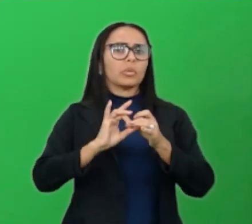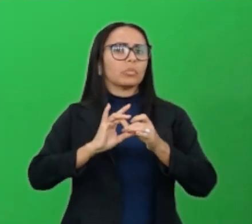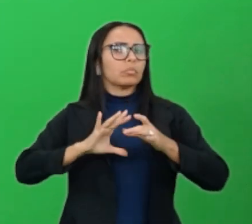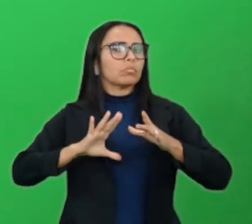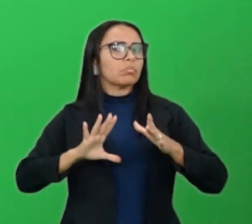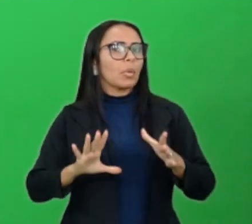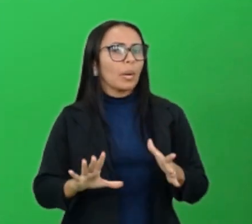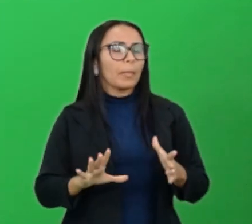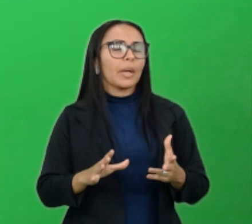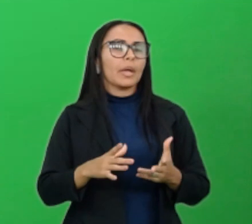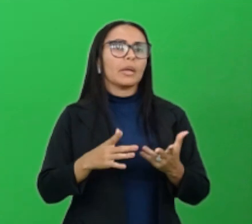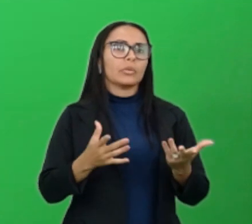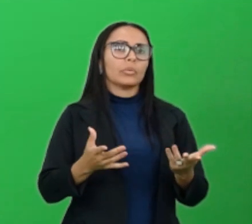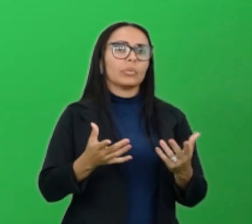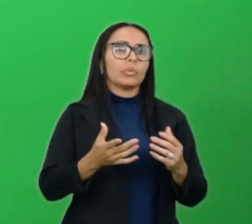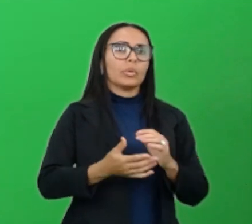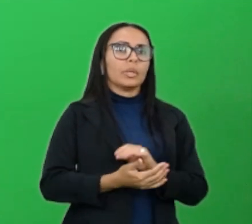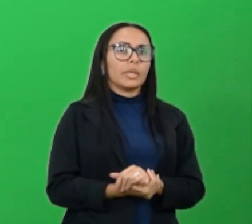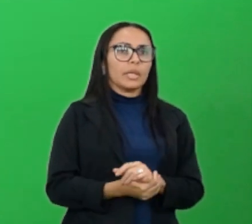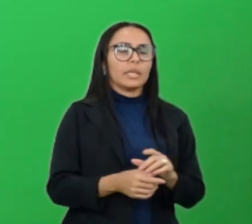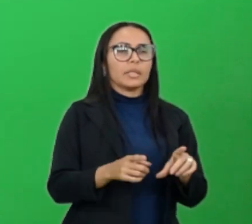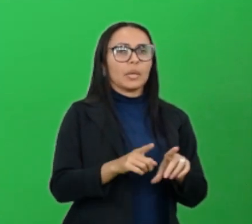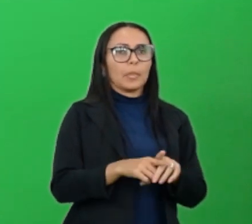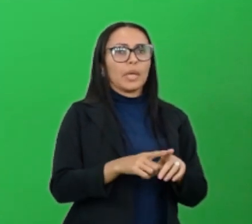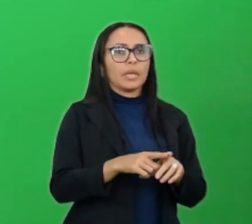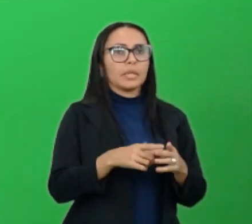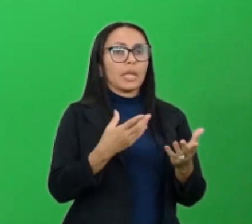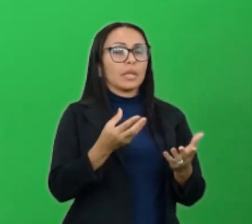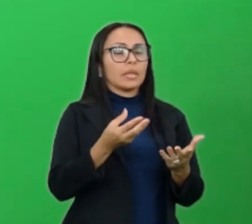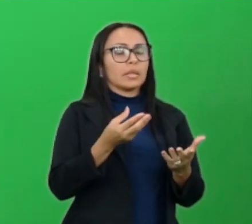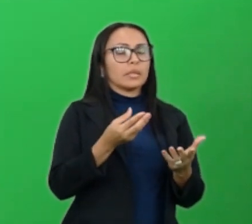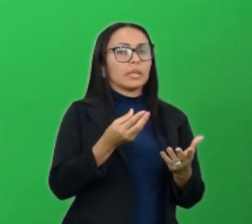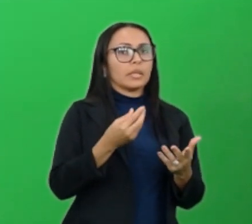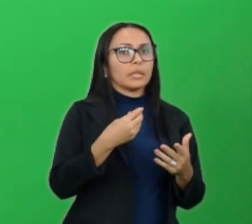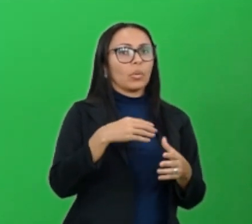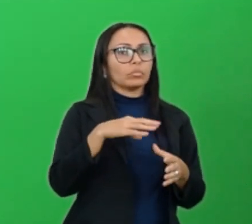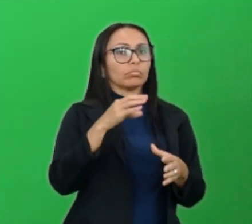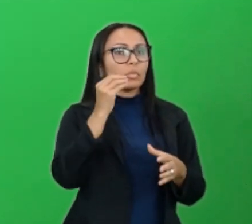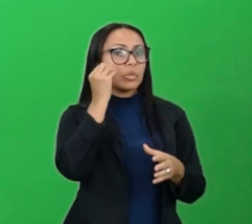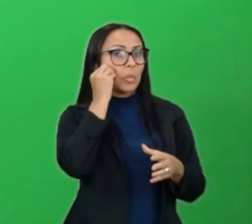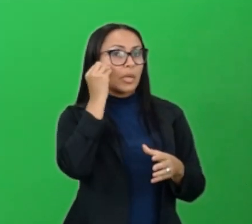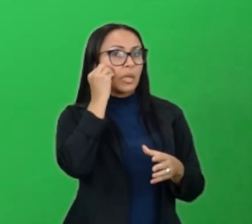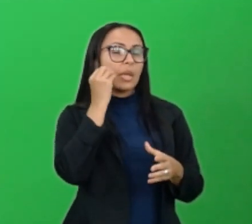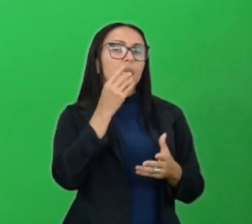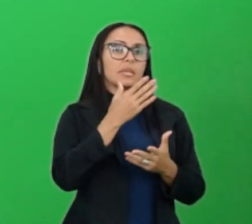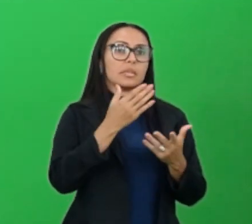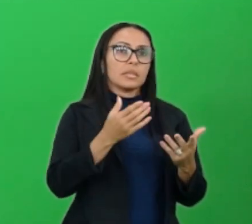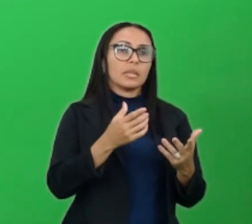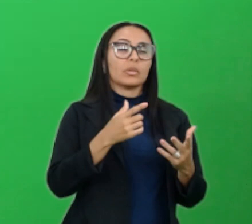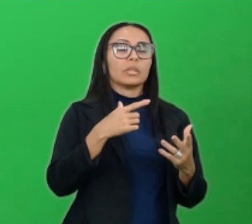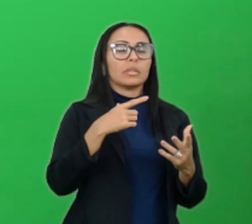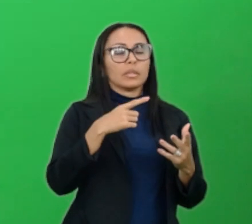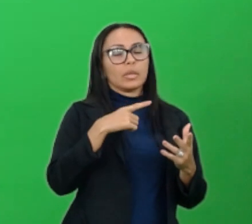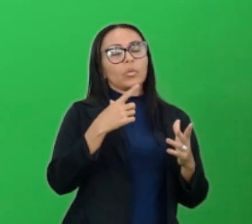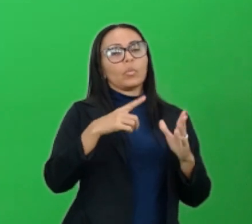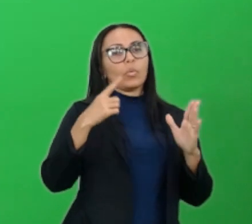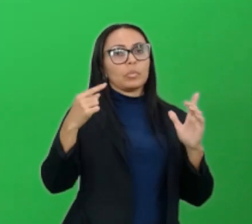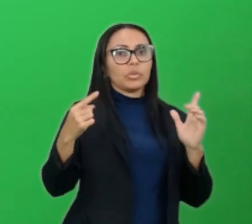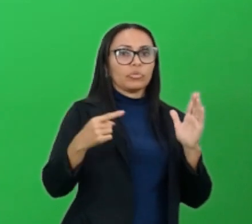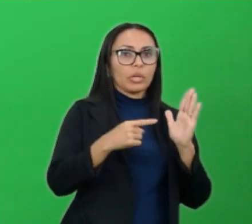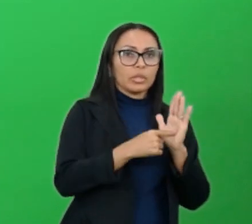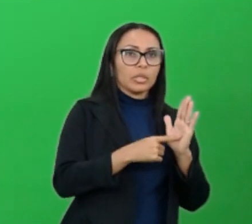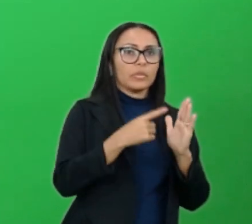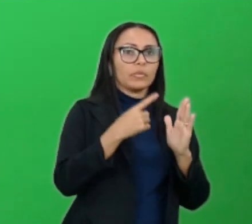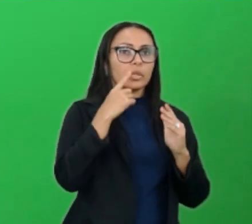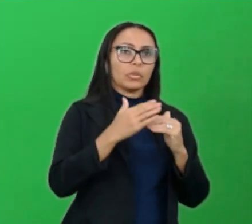abdicar, né, dessa tentativa de obter a patente, né, com o objetivo de que aquela introdução, né, que foi